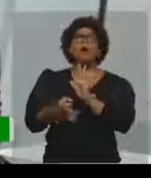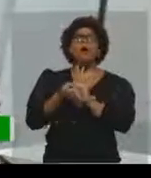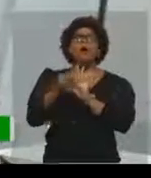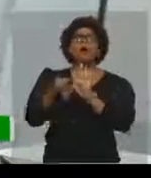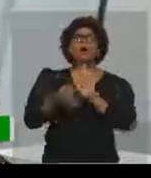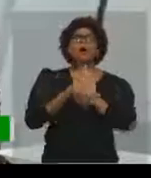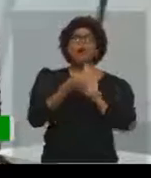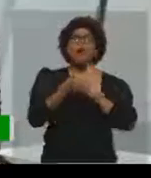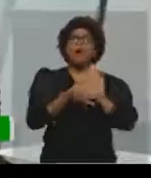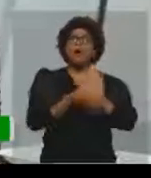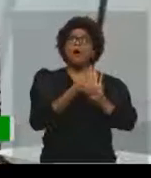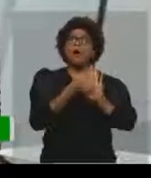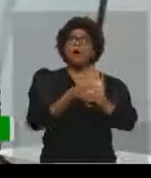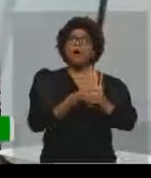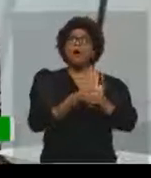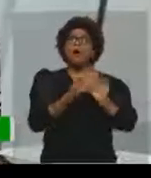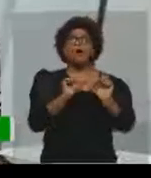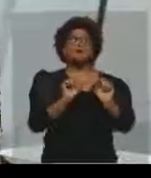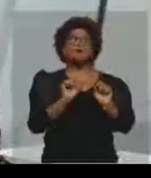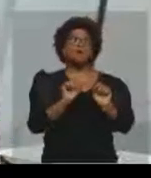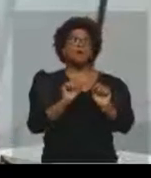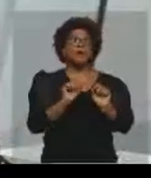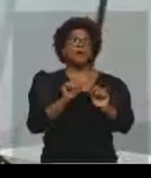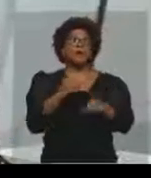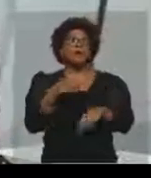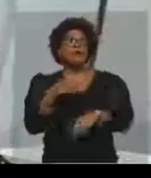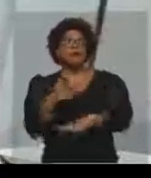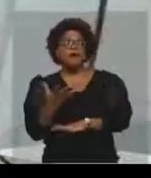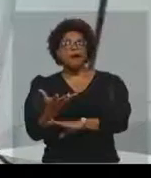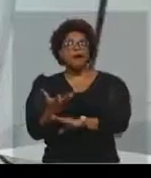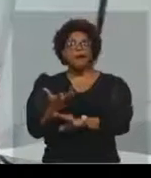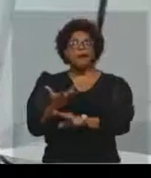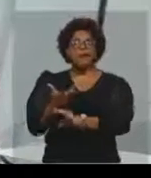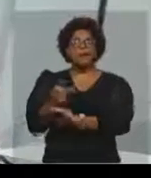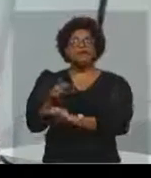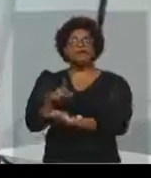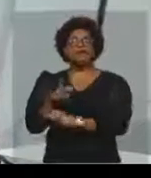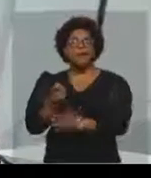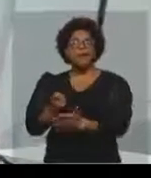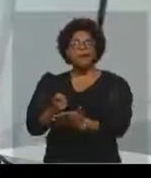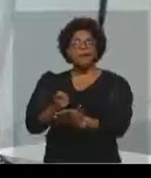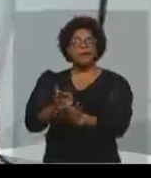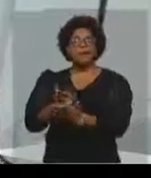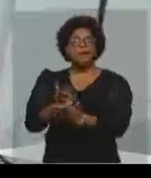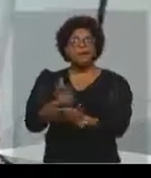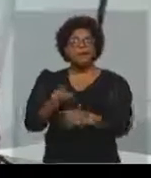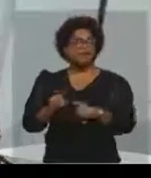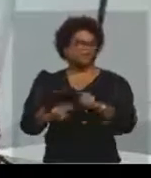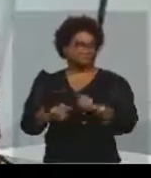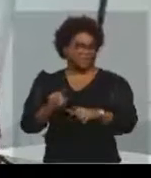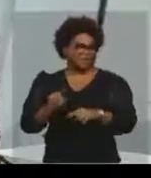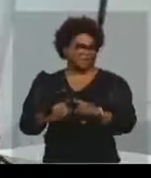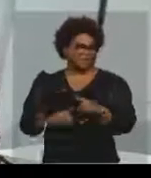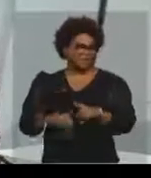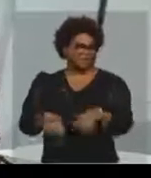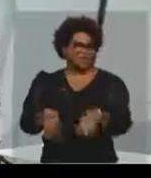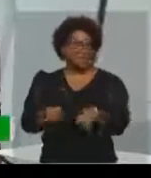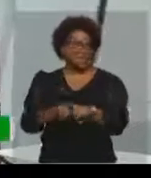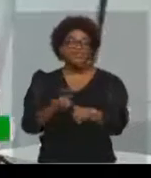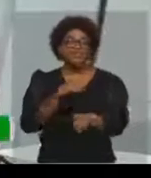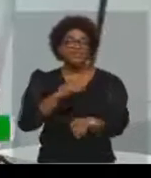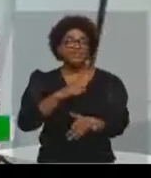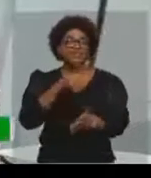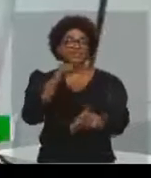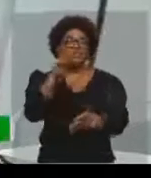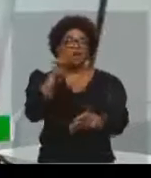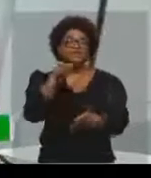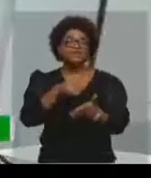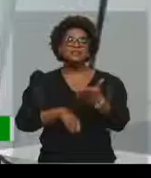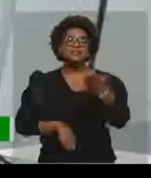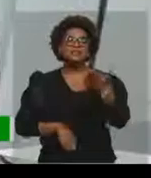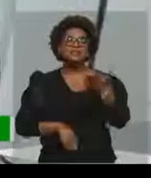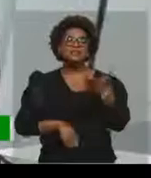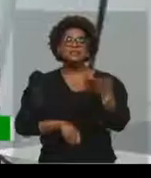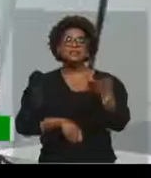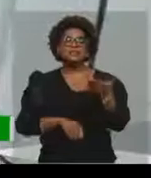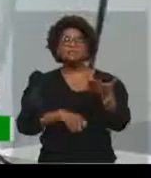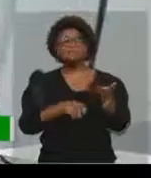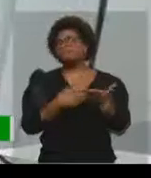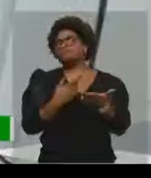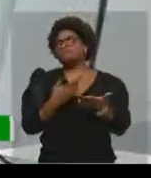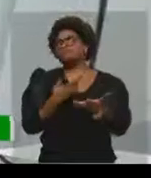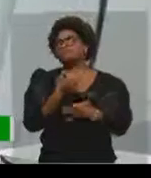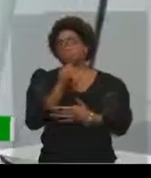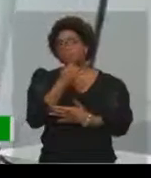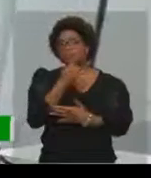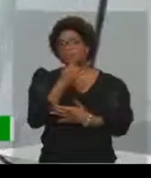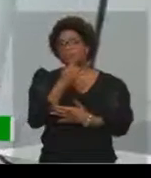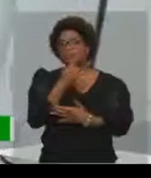a adquirir o produto, né? Ele vai ter uma assinatura, né, que seria ali a logomarca, né, a logo,